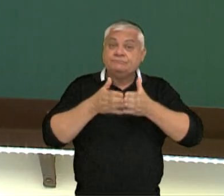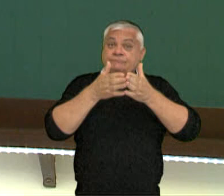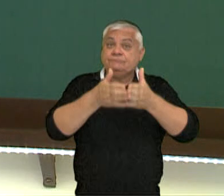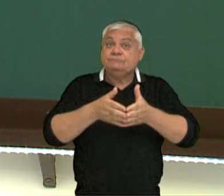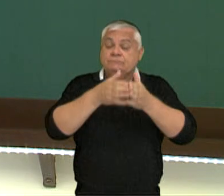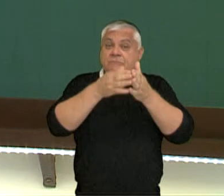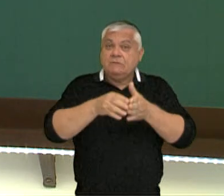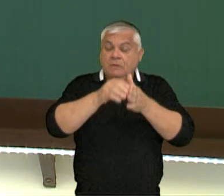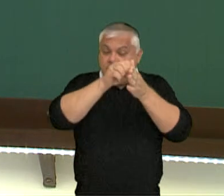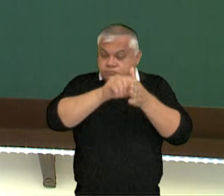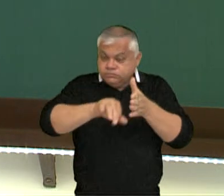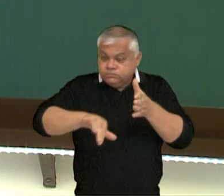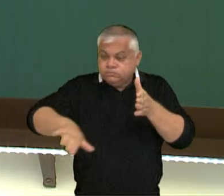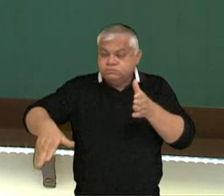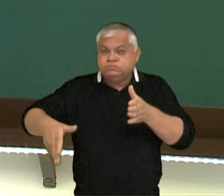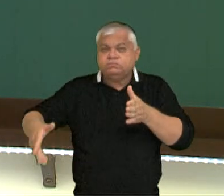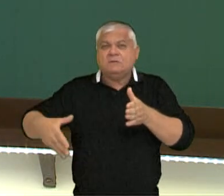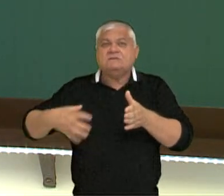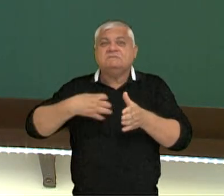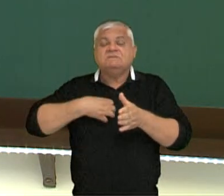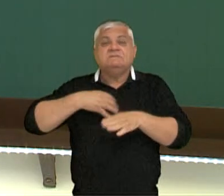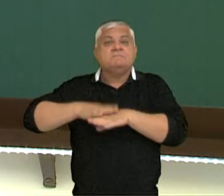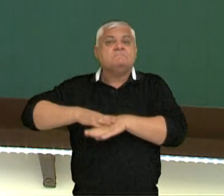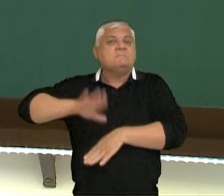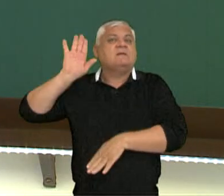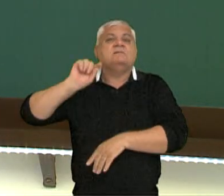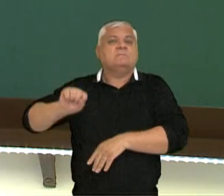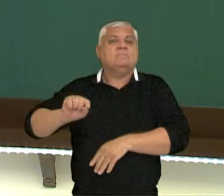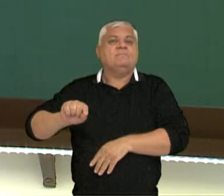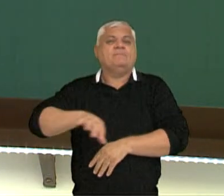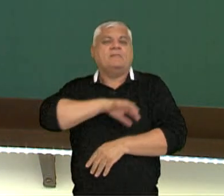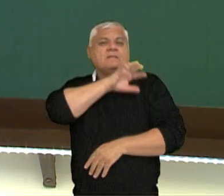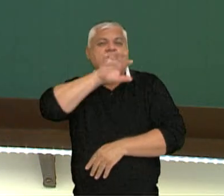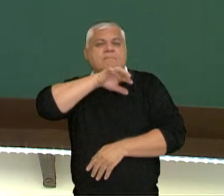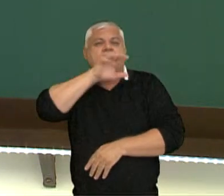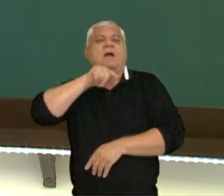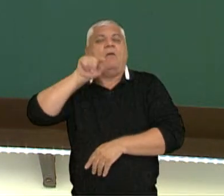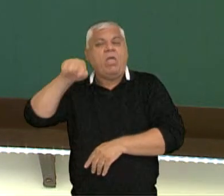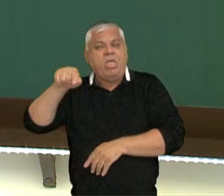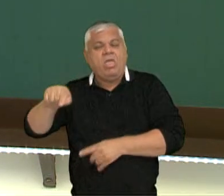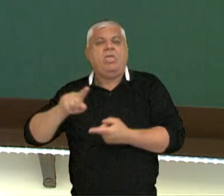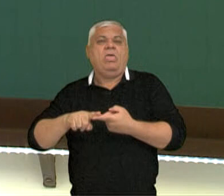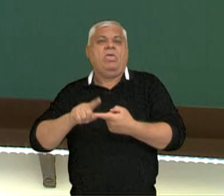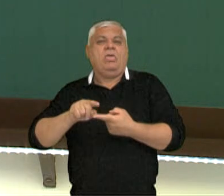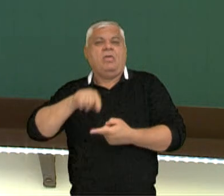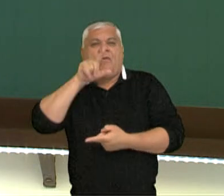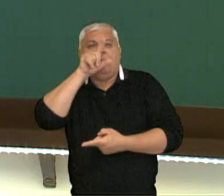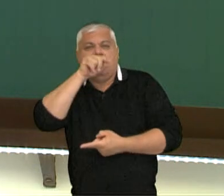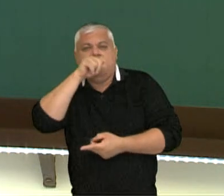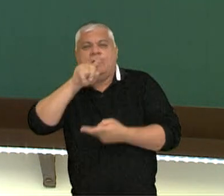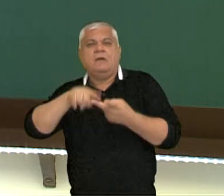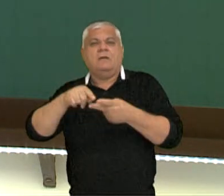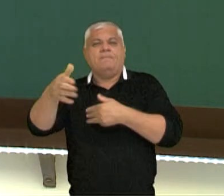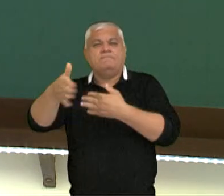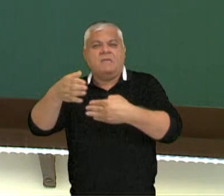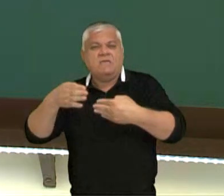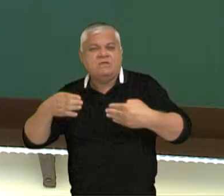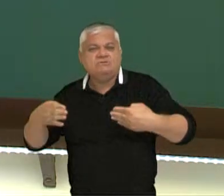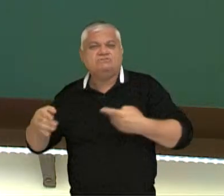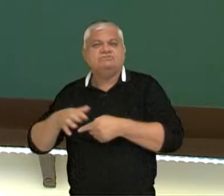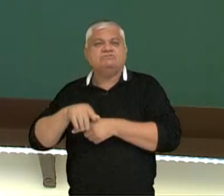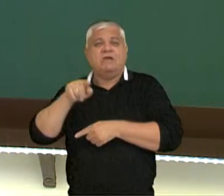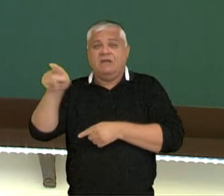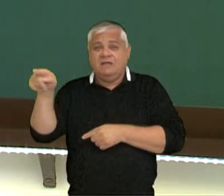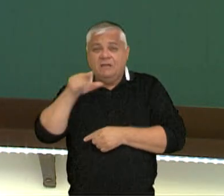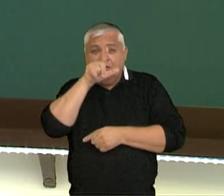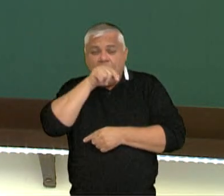quem é mais afetado são os animais que vivem nessa área. A vida marinha é afetada por isso, porque um animal desse aqui dificilmente